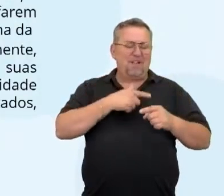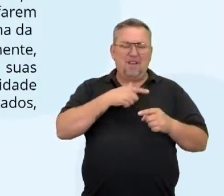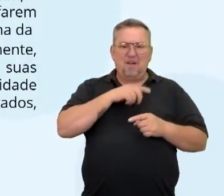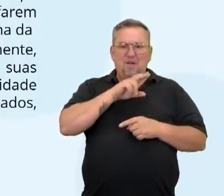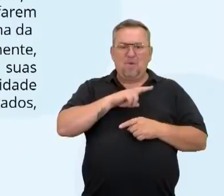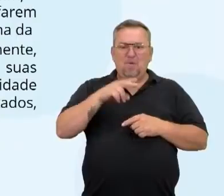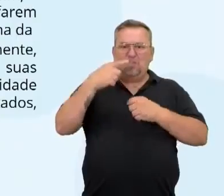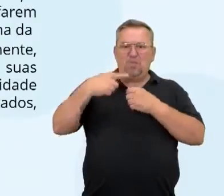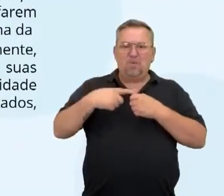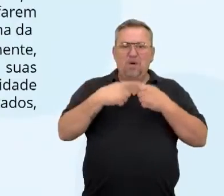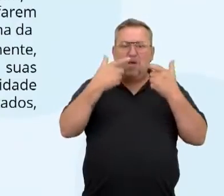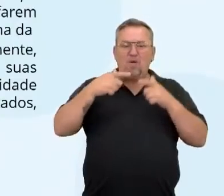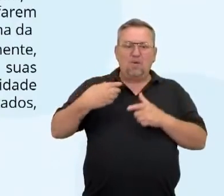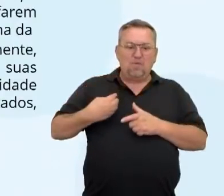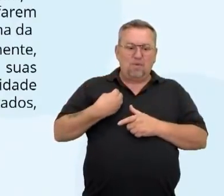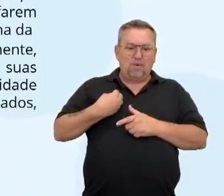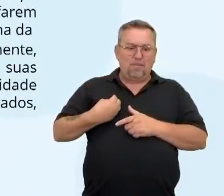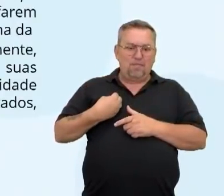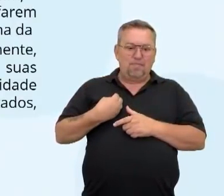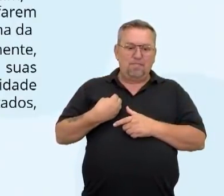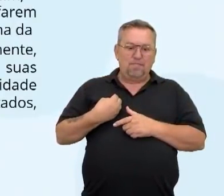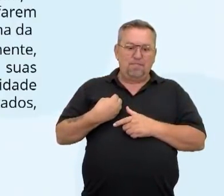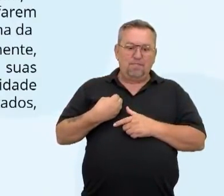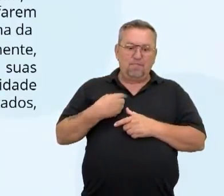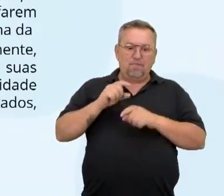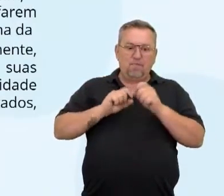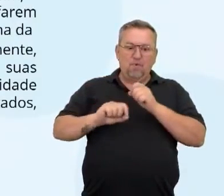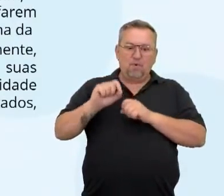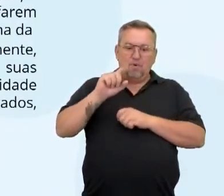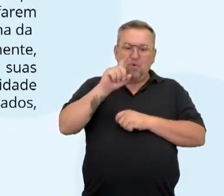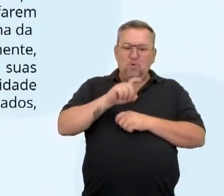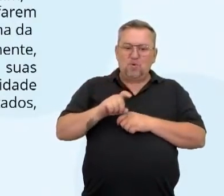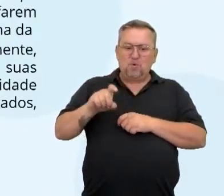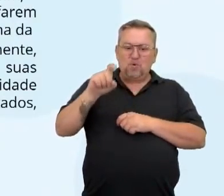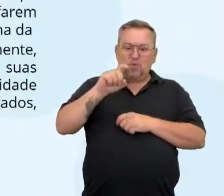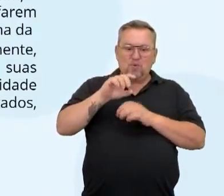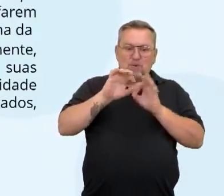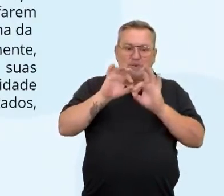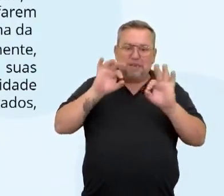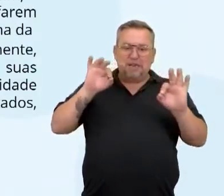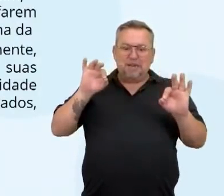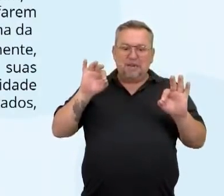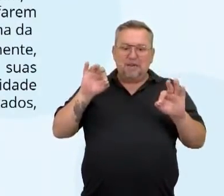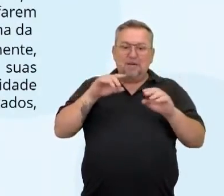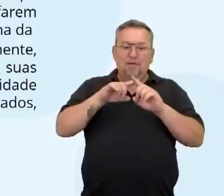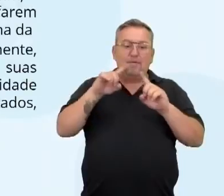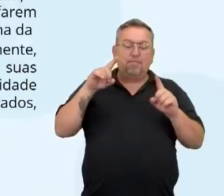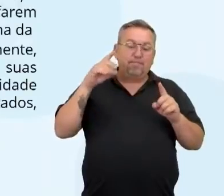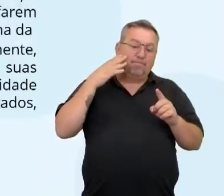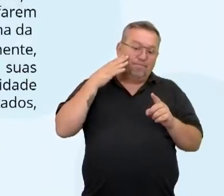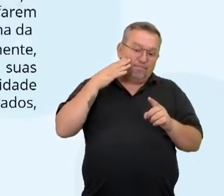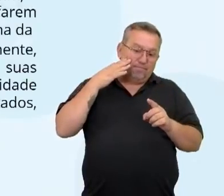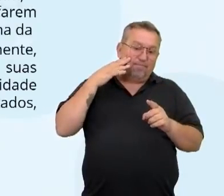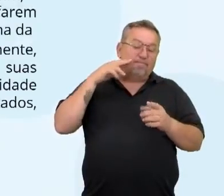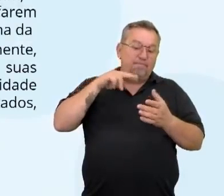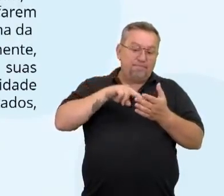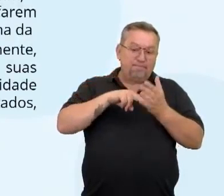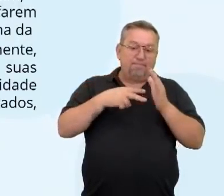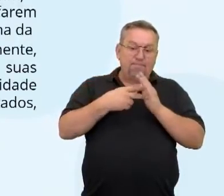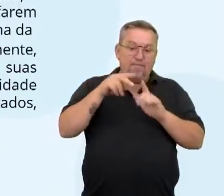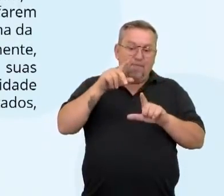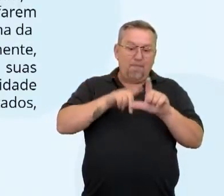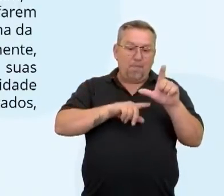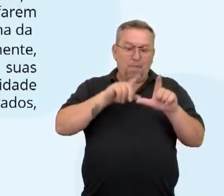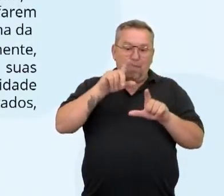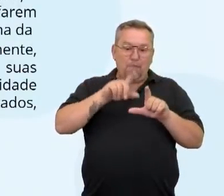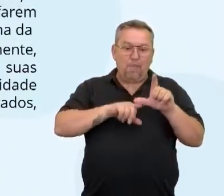bairro ou zona da cidade a qual pertencem. Geralmente, picham em bairros distantes de suas residências e, apesar da irregularidade dos